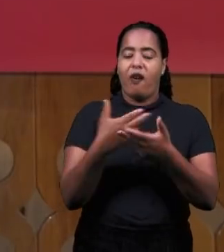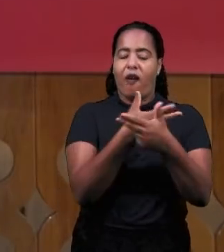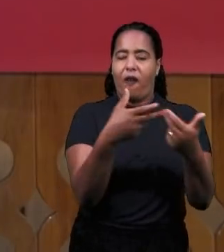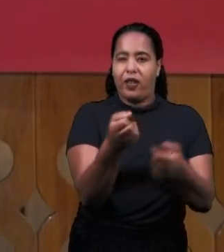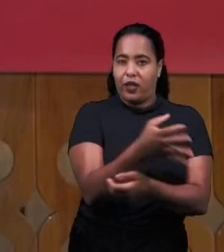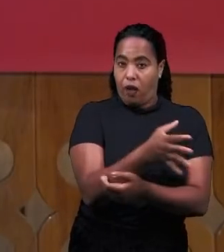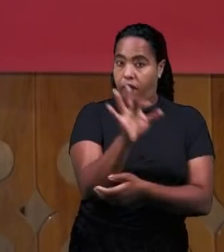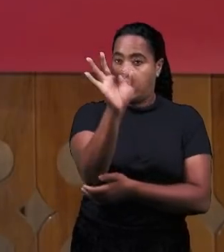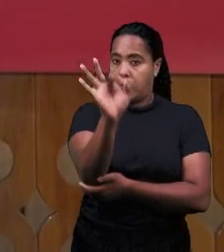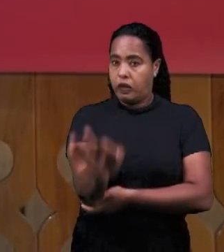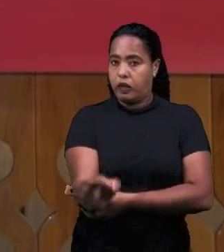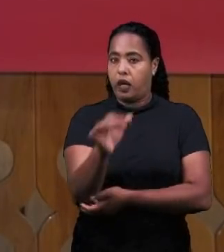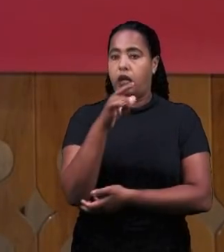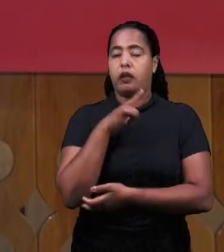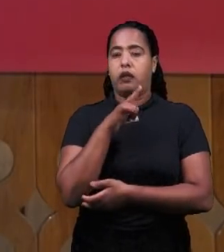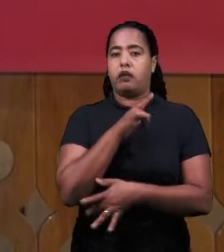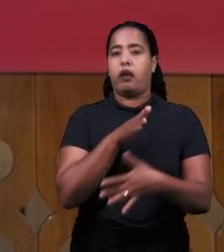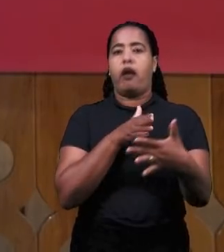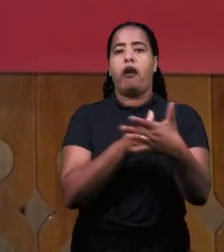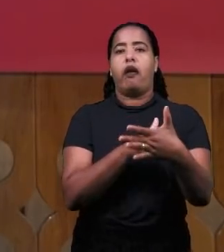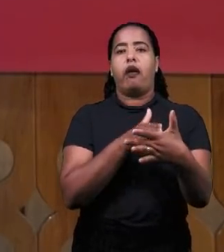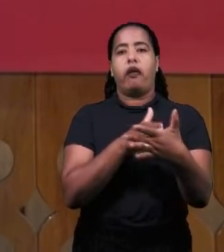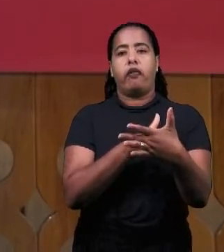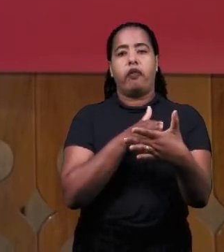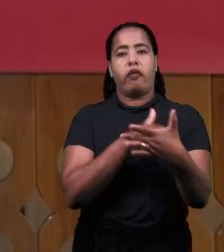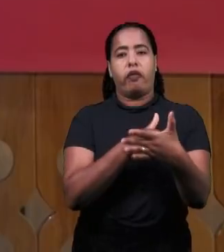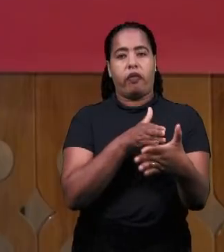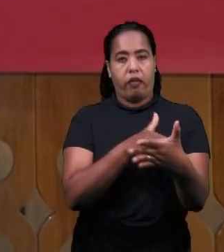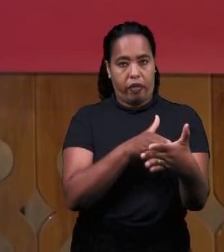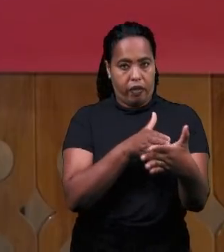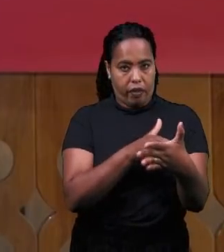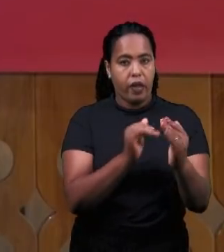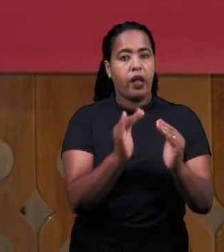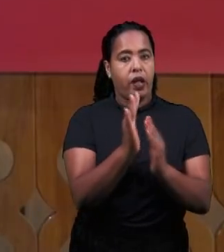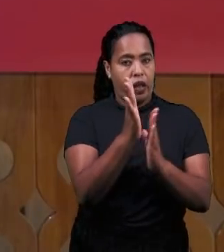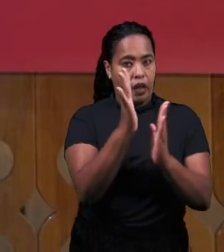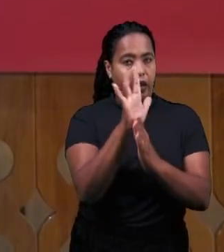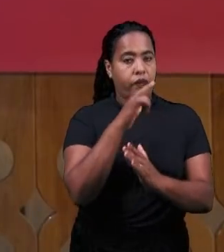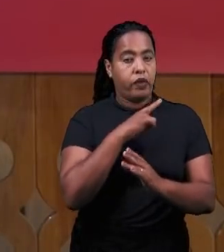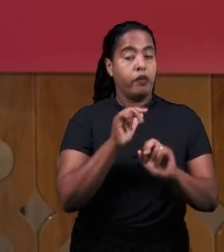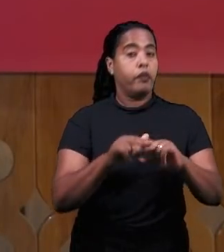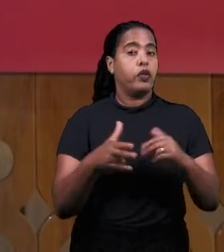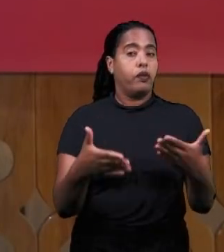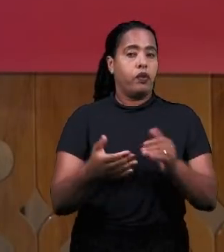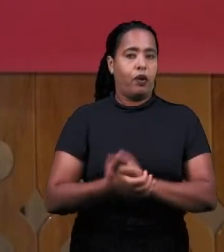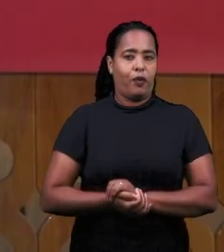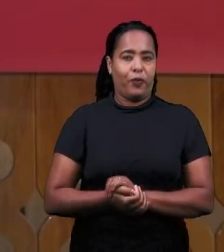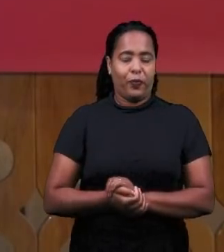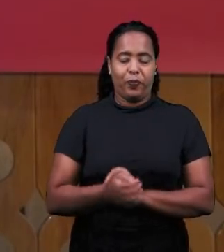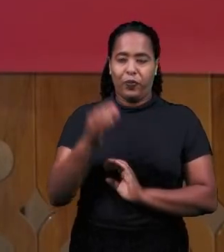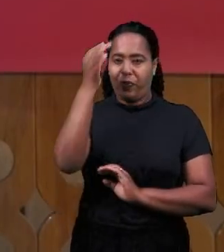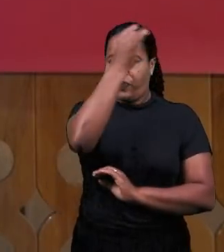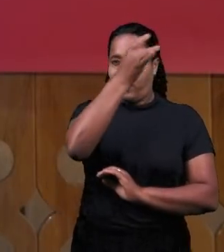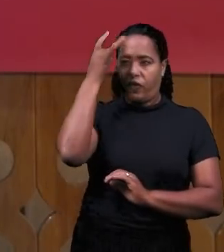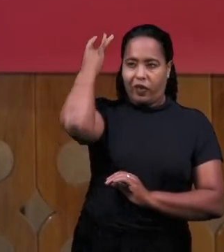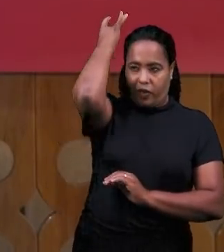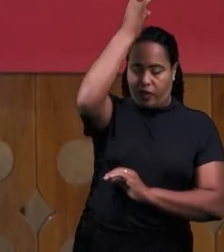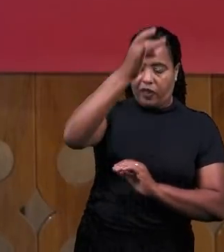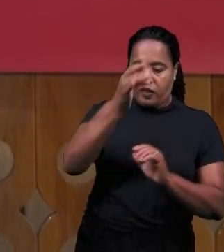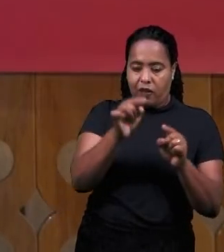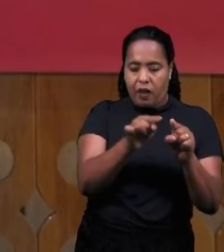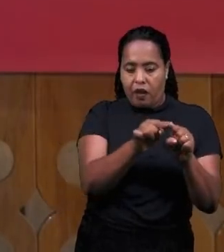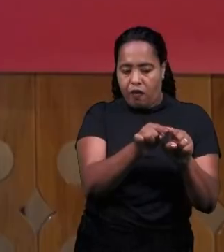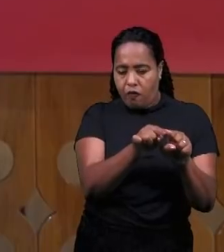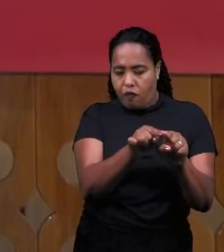certo disso, que vai haver uma interferência no louvor. Por quê? Porque o Espírito Santo tem uma linha.